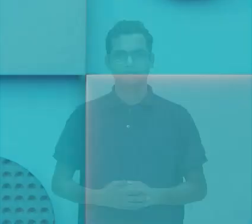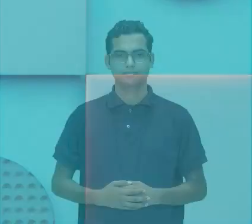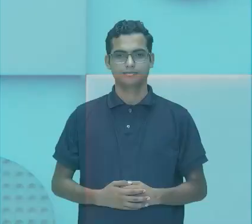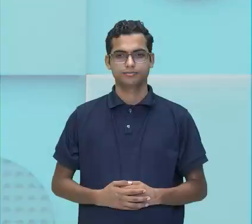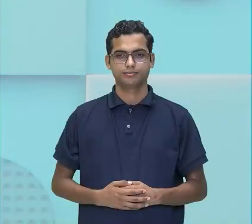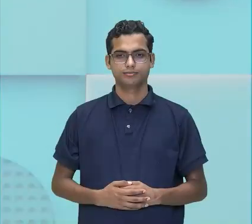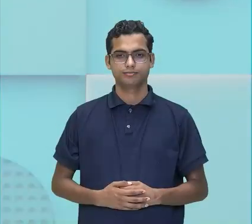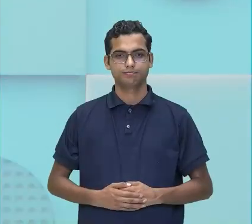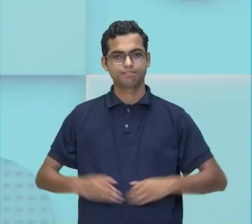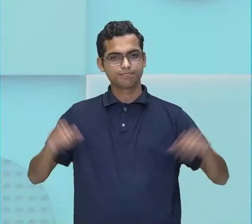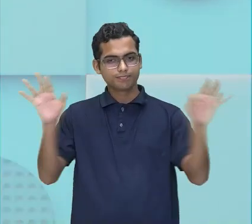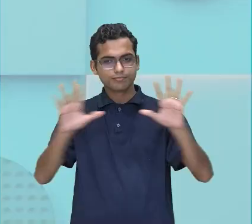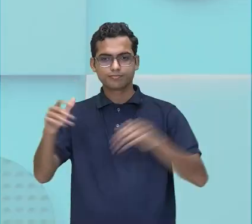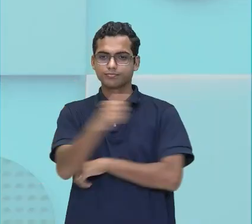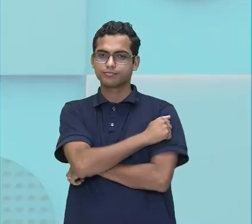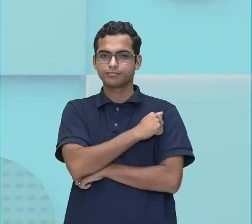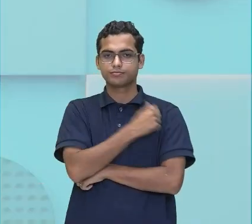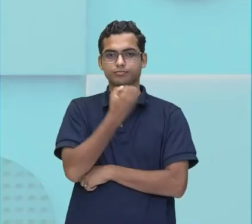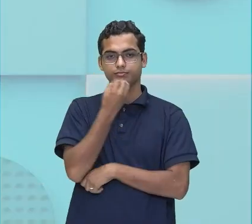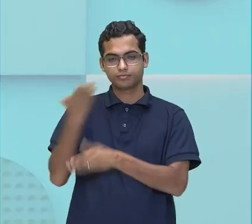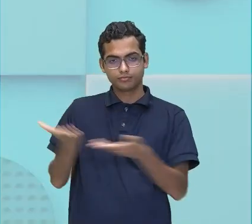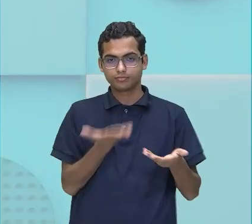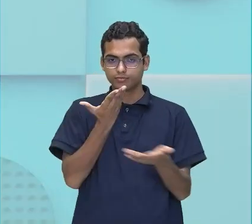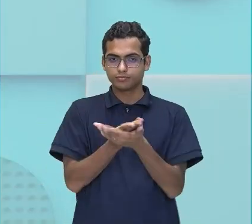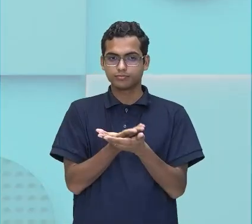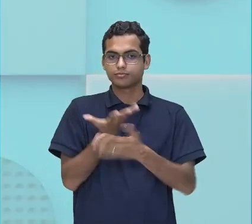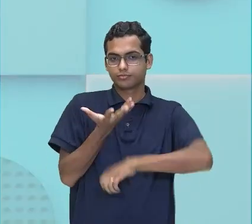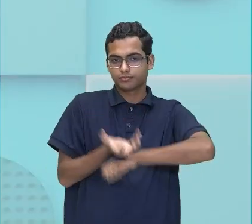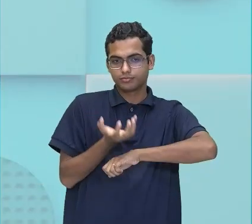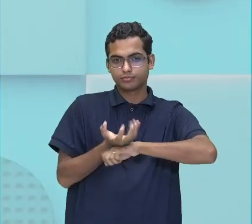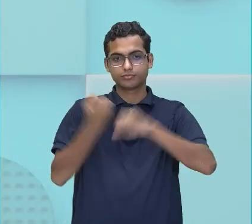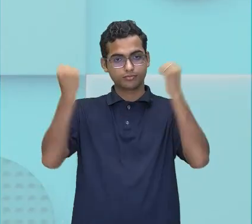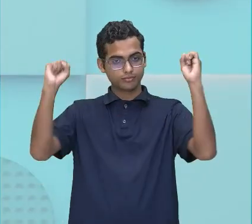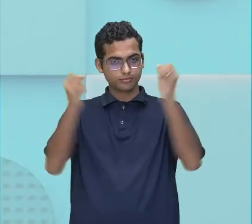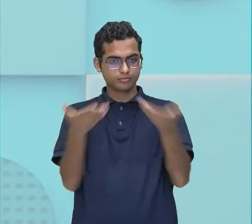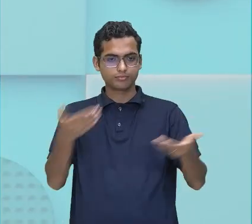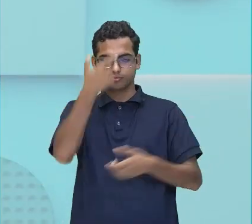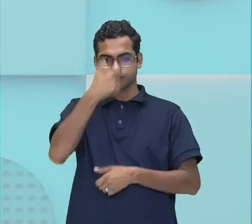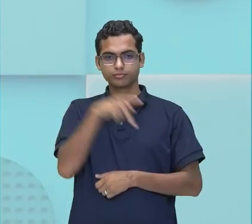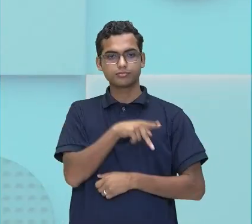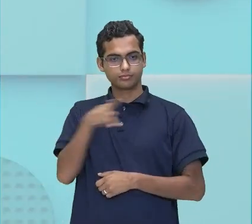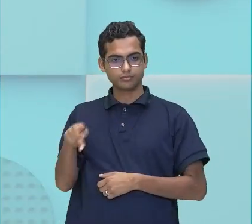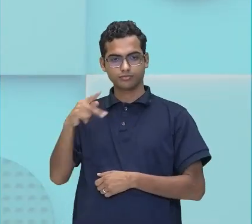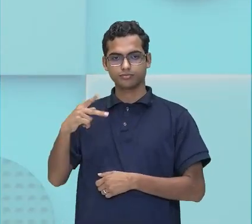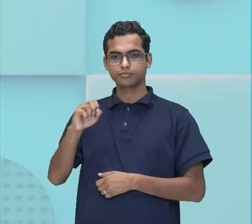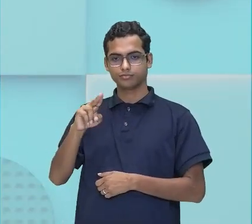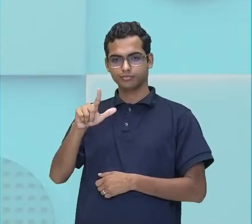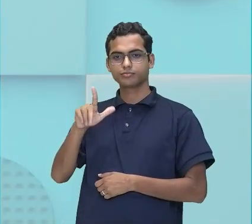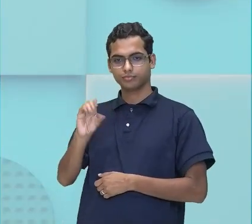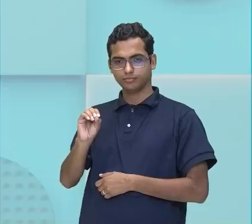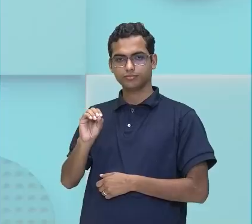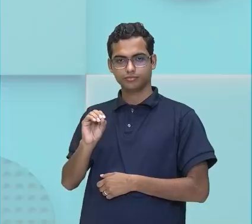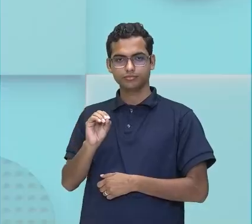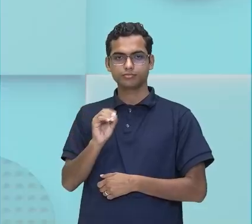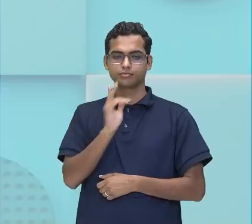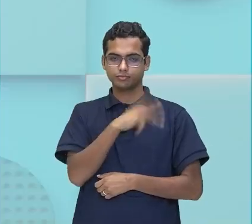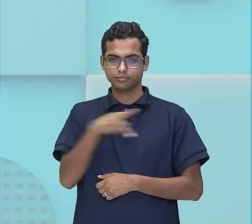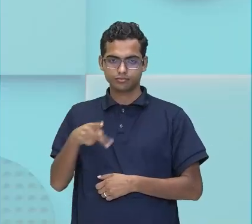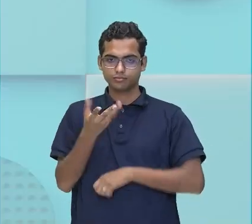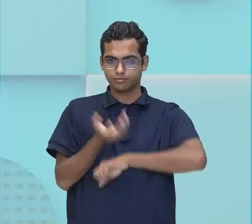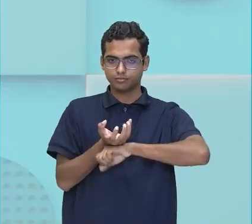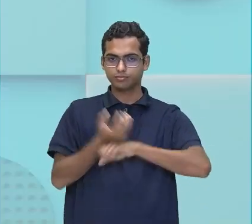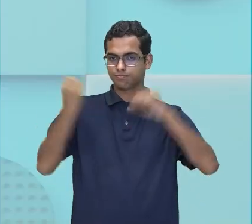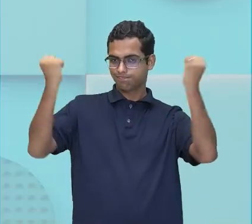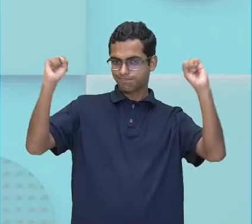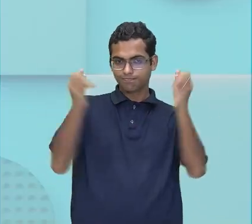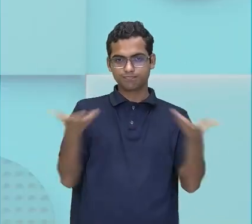Olá, alunos! Olá, turmas! Sejam bem-vindos à nossa aula de Educação Física. Eu sou o professor Paulo Ricardo, seu professor de Educação Física. Estarei junto com